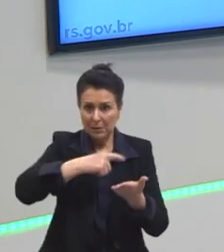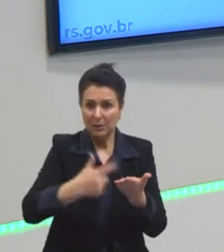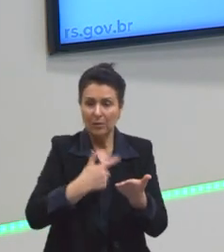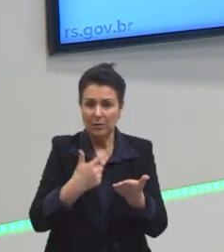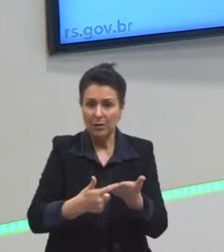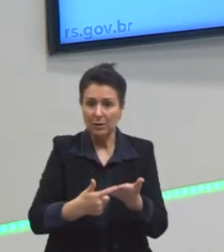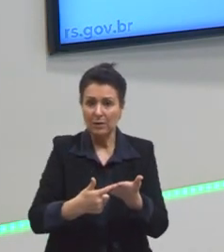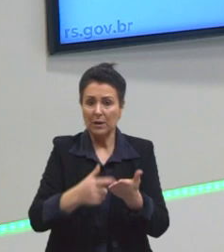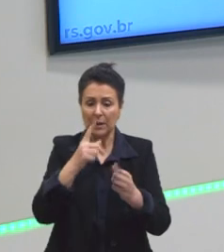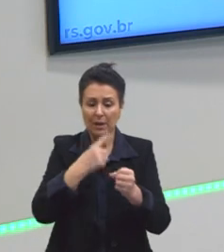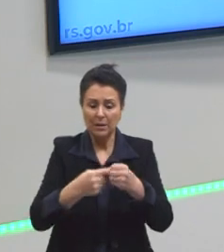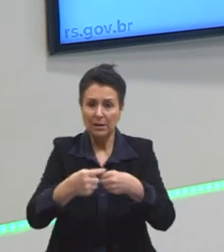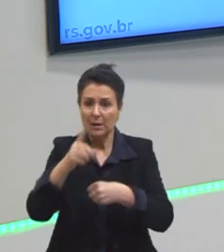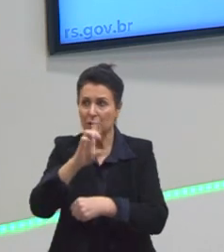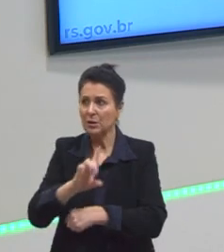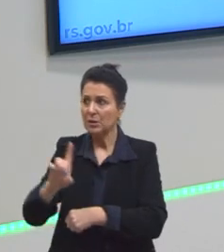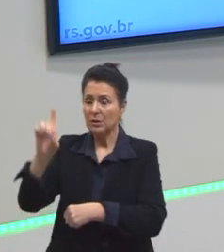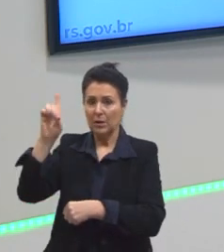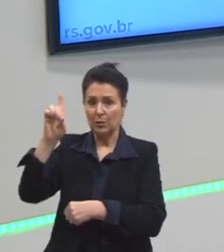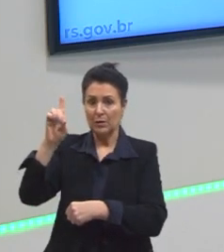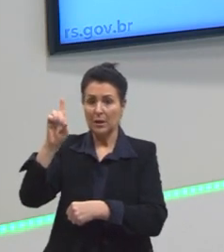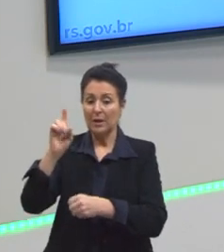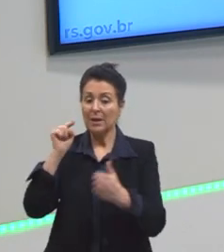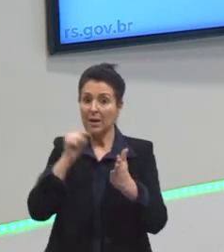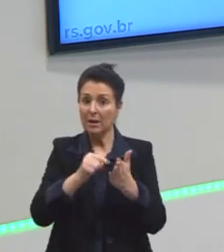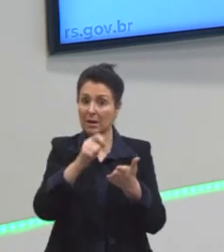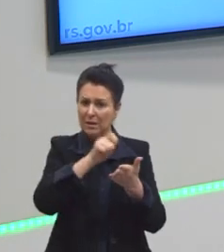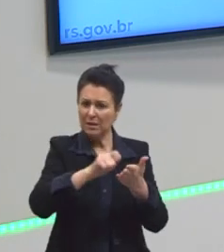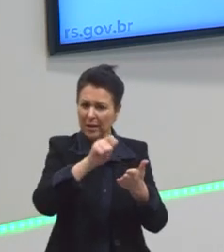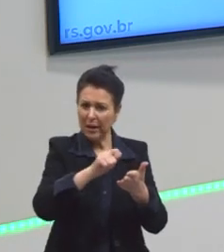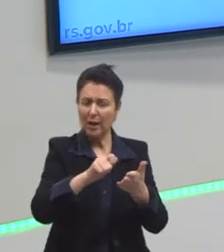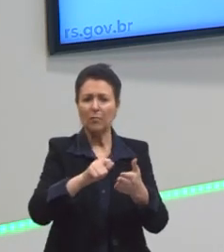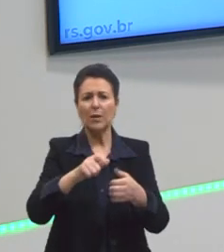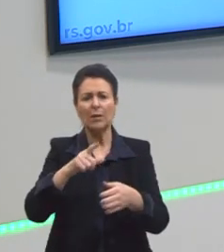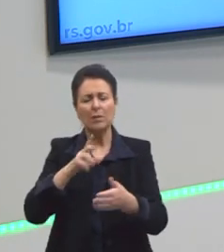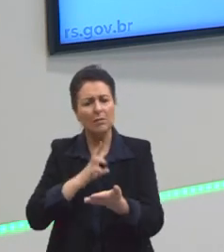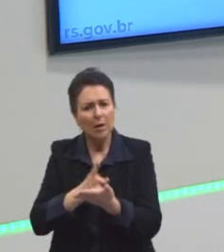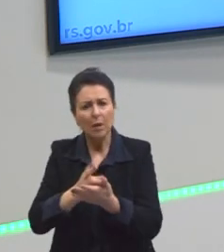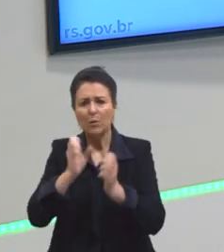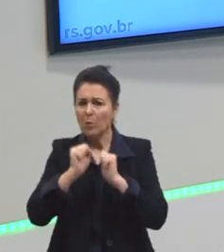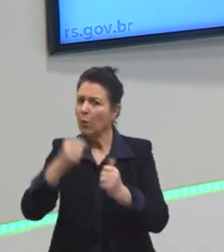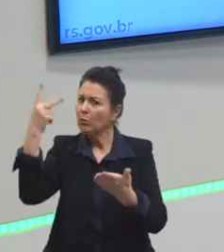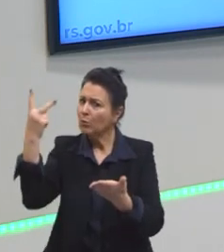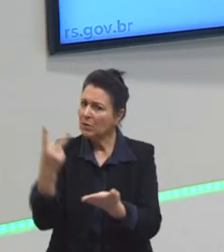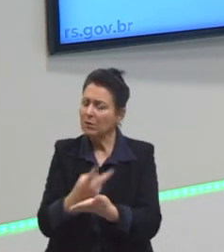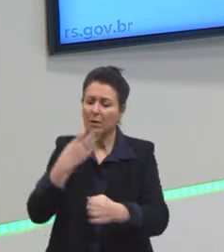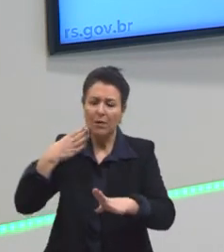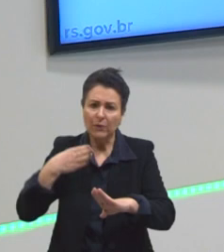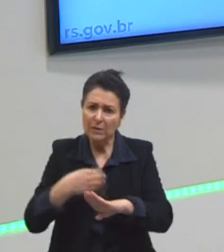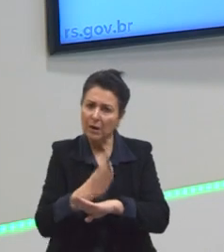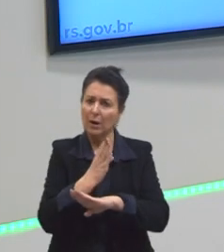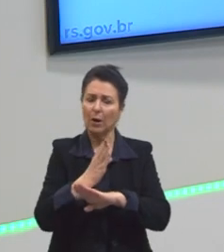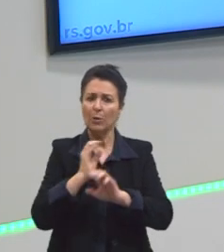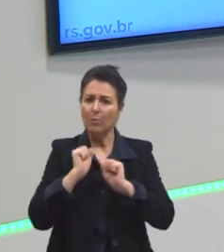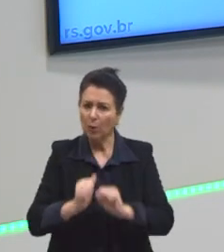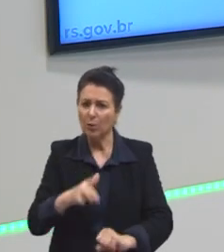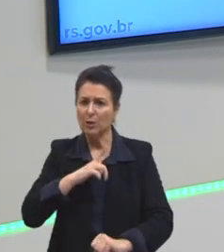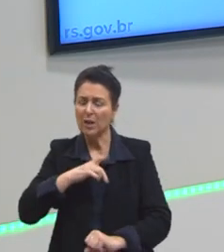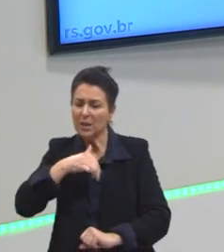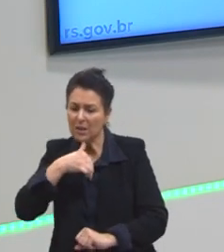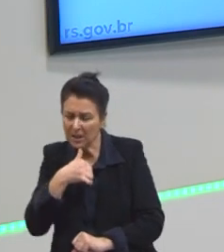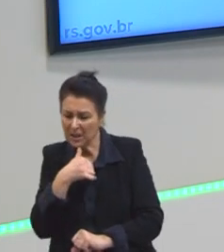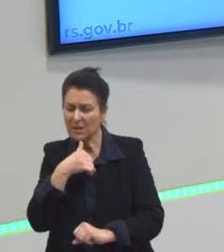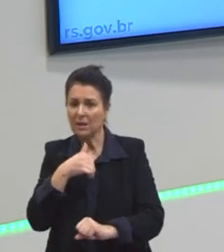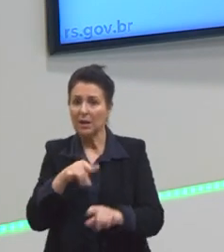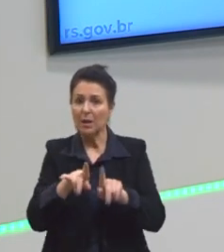essa perspectiva que em todos os momentos poderiam acontecer invasões etc e tal e decepções terrenas mais que a